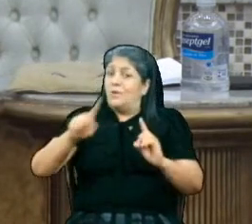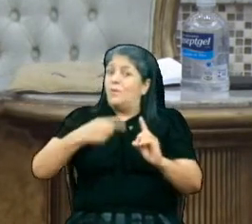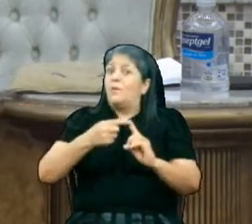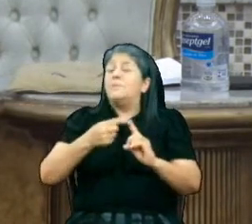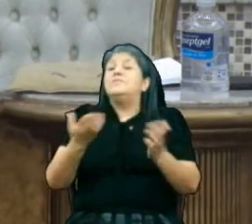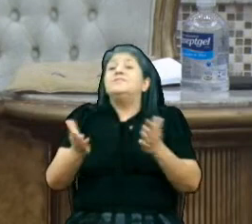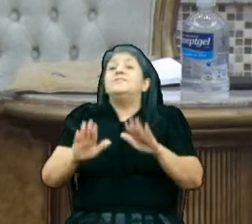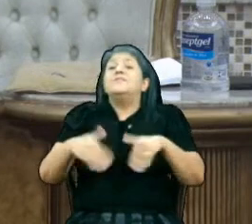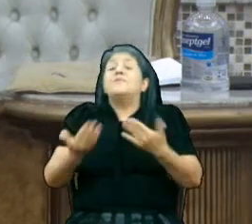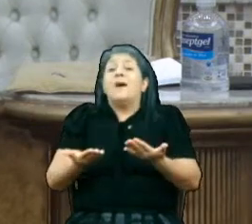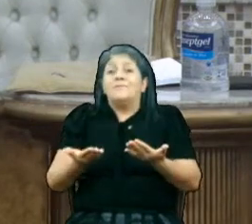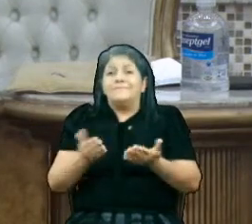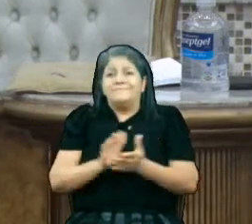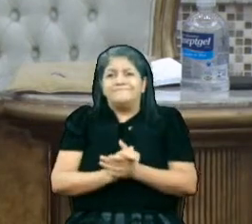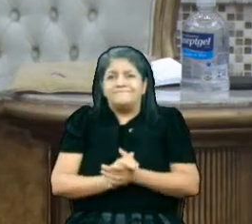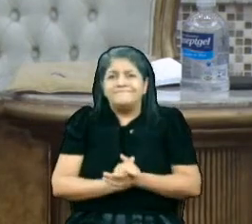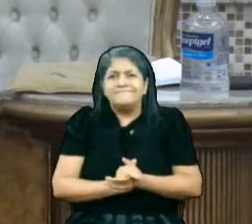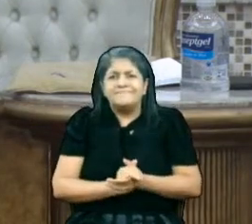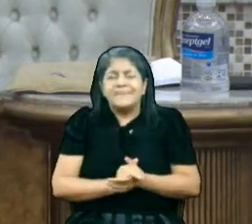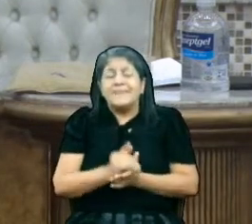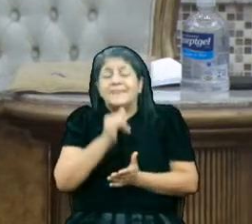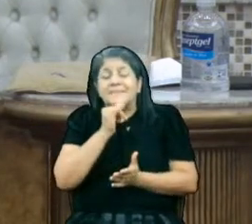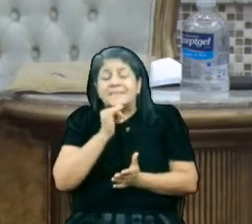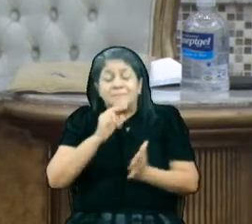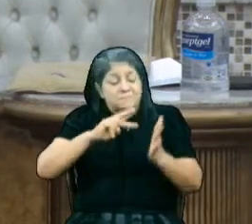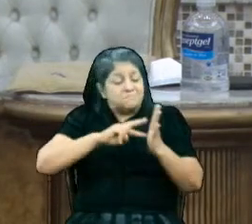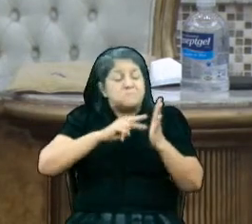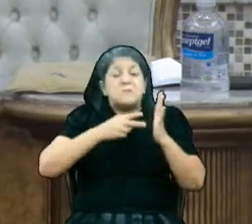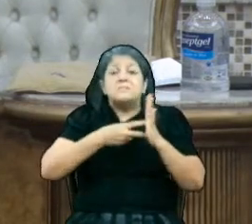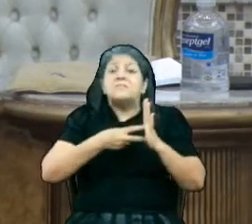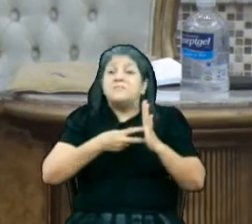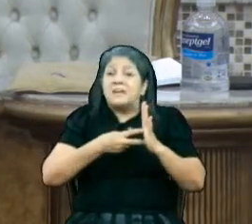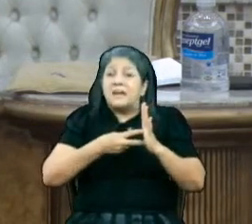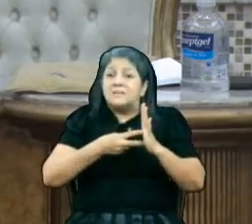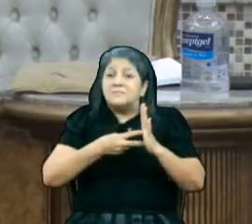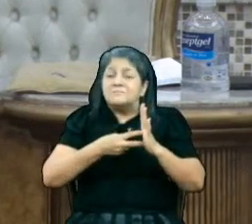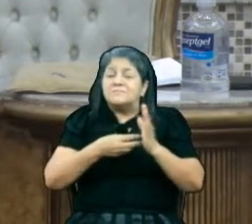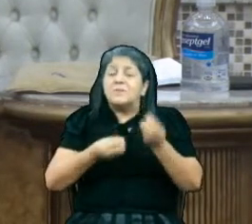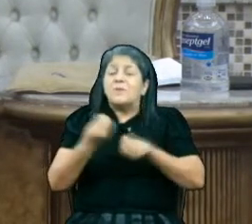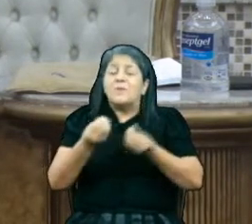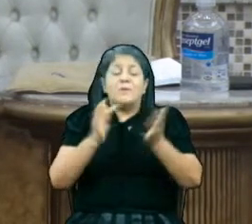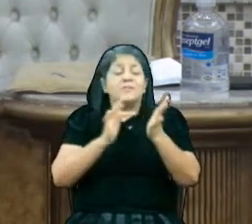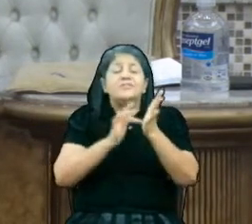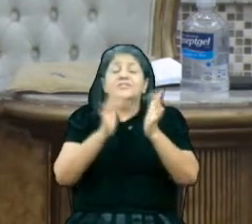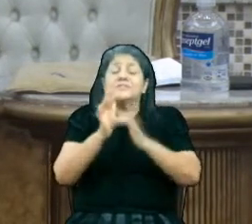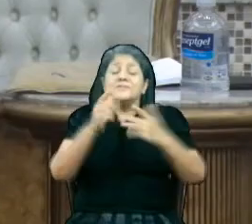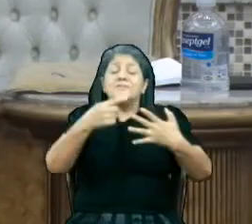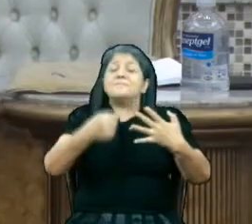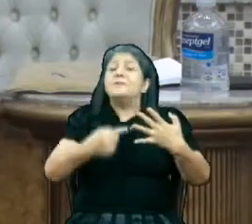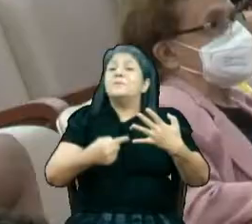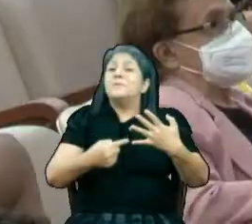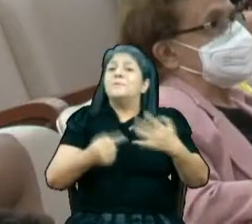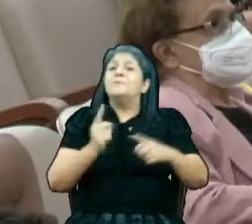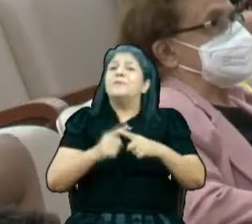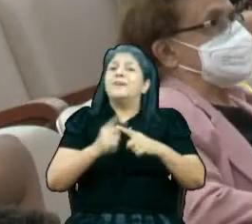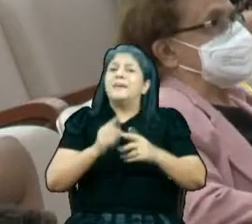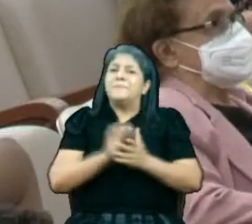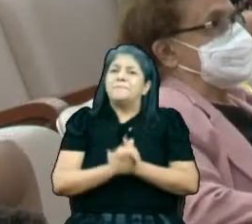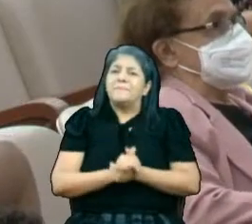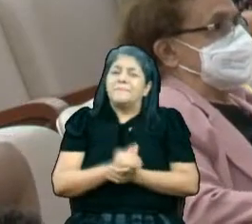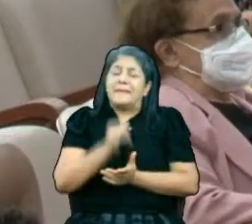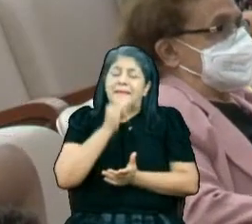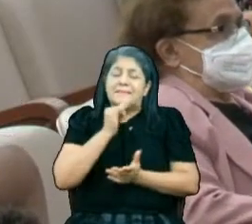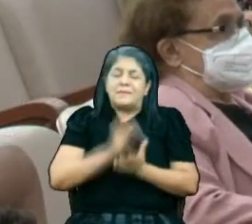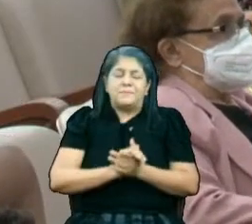lado de Tenho sentido de comparação Comparar as coisas mais ou menos umas